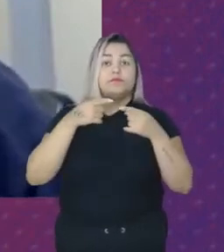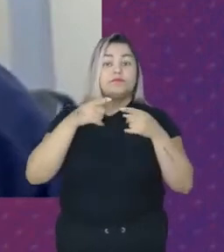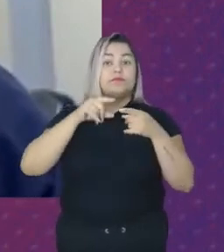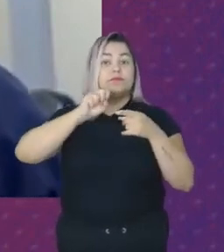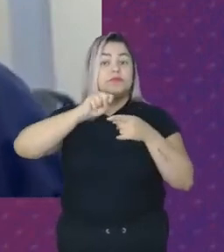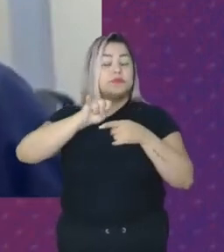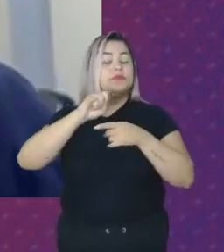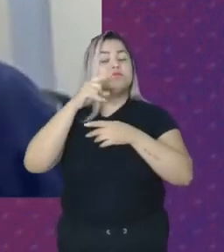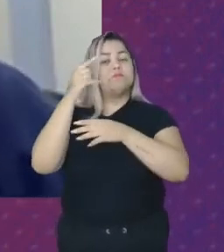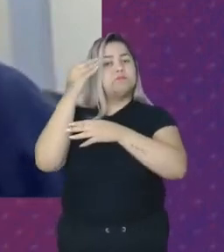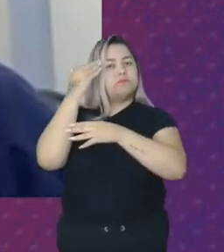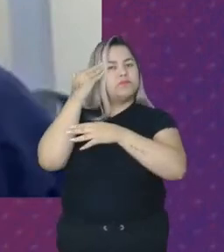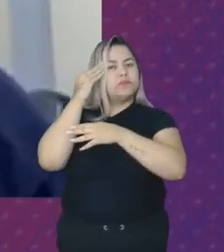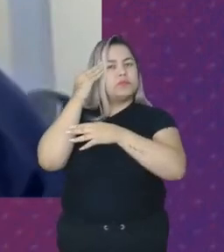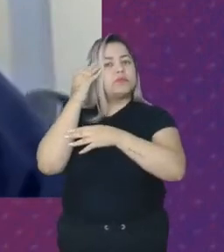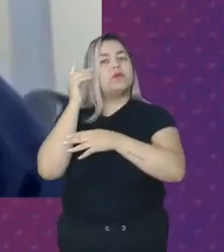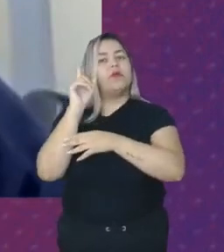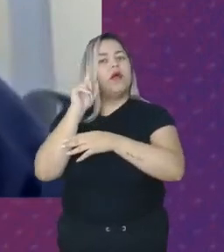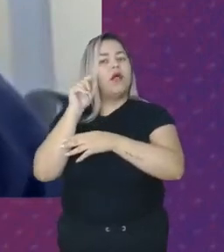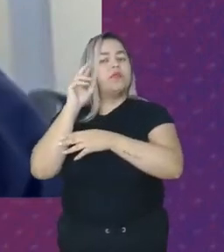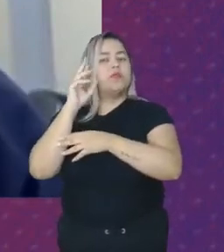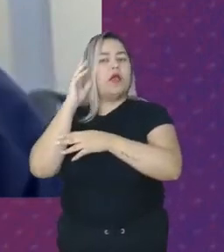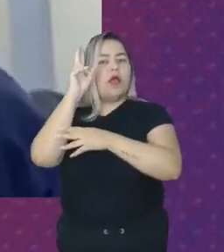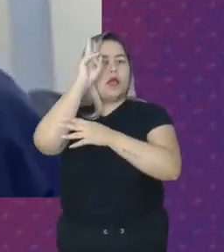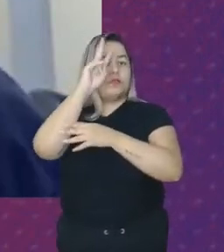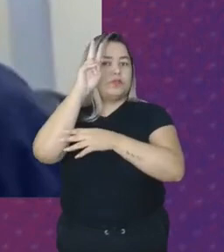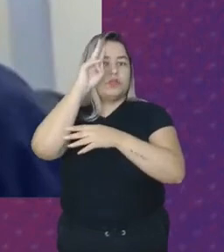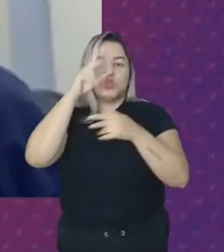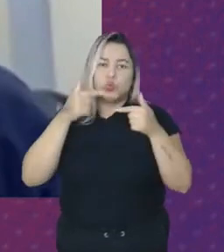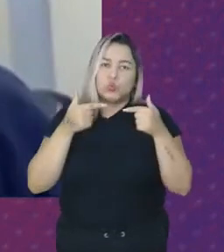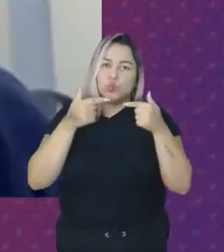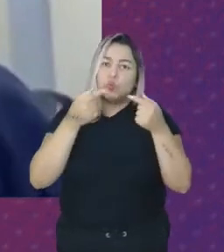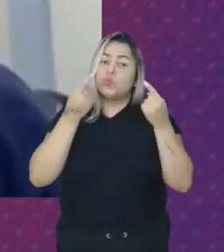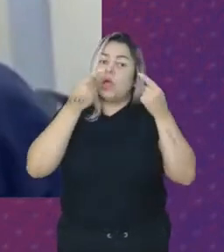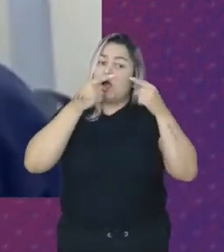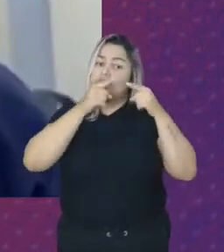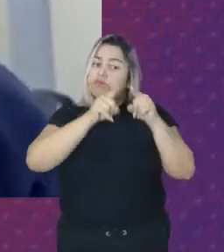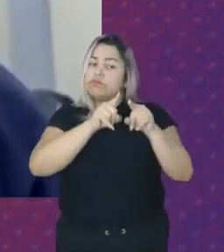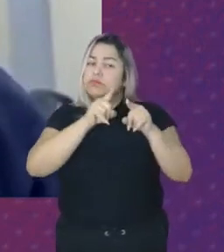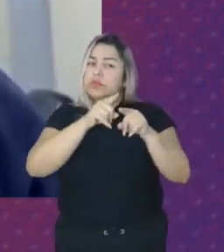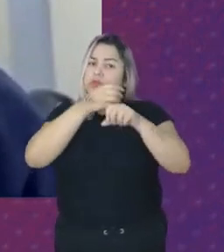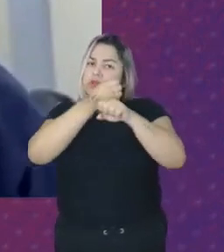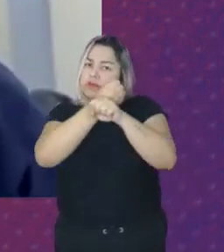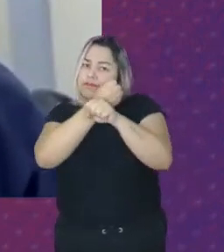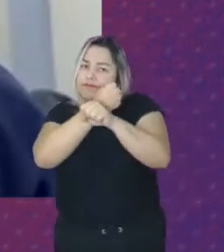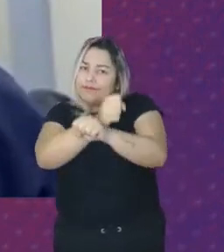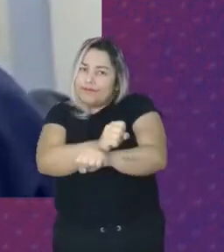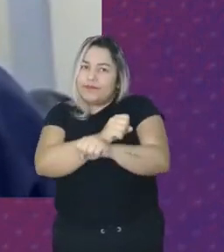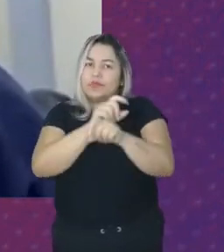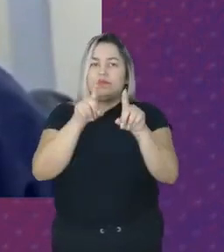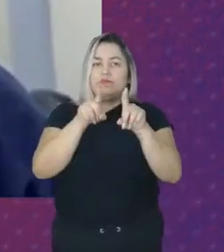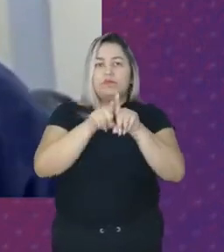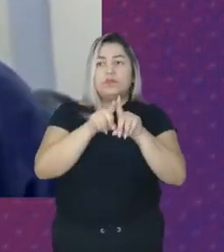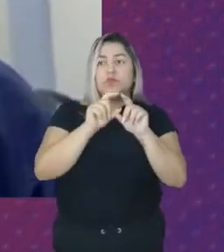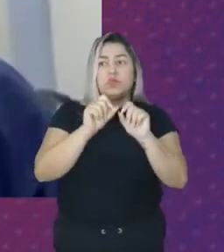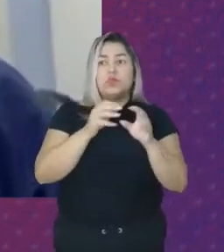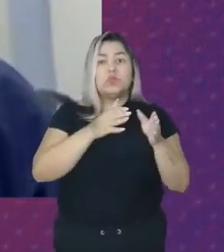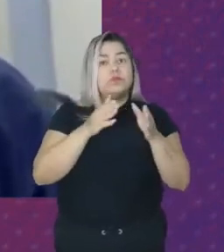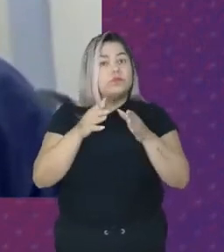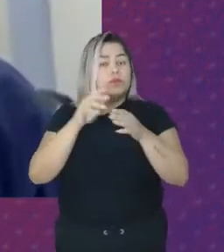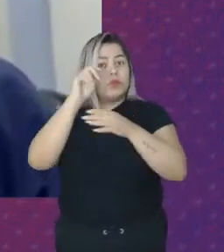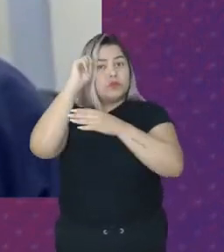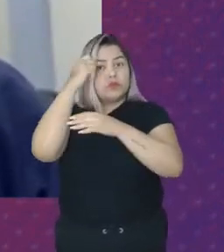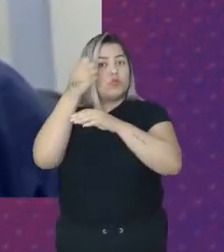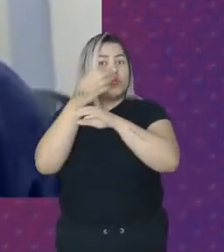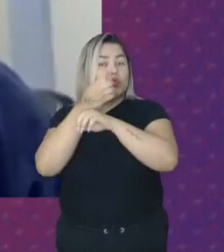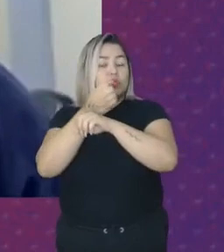própria história do nosso país, na luta contra a escravidão, no processo de desmonte da escravatura